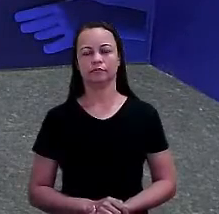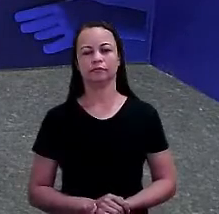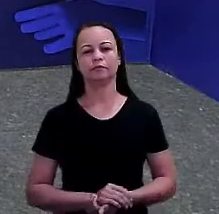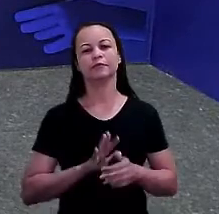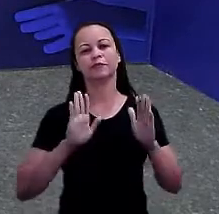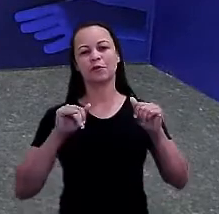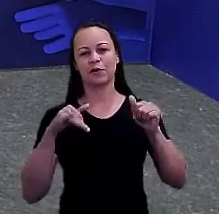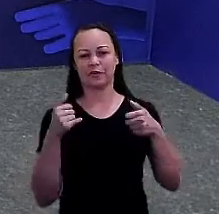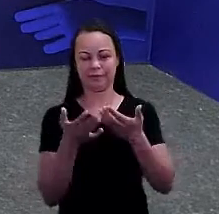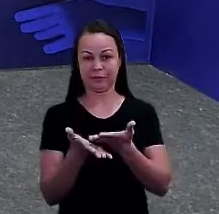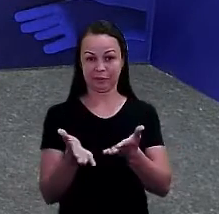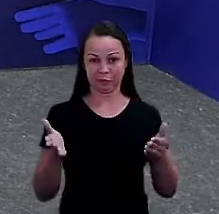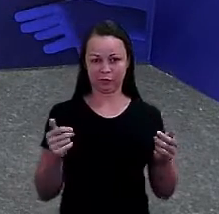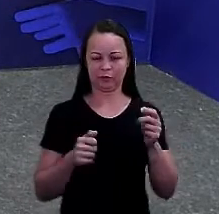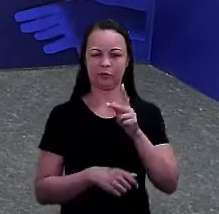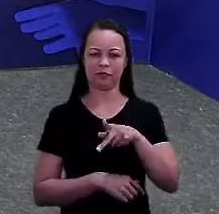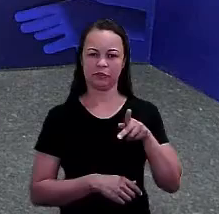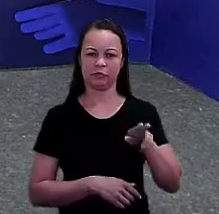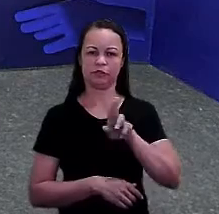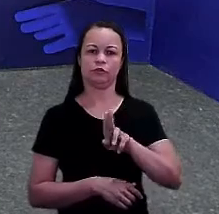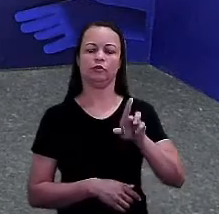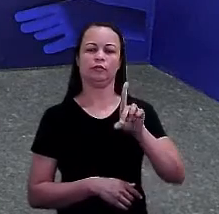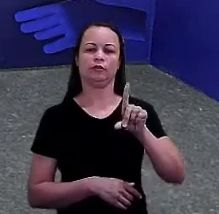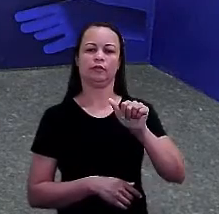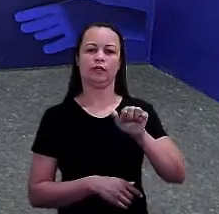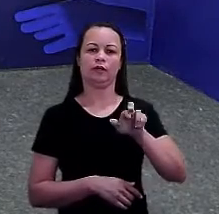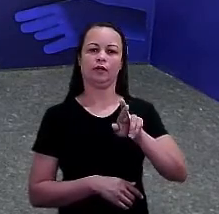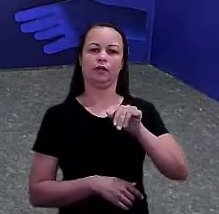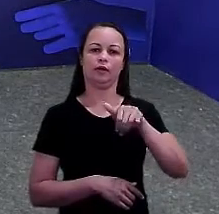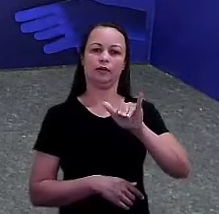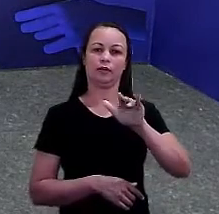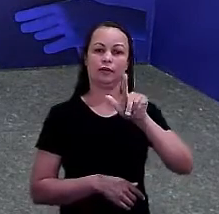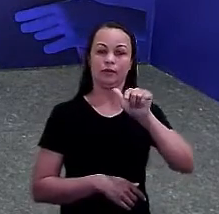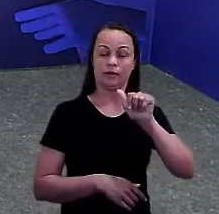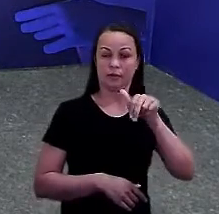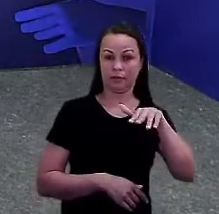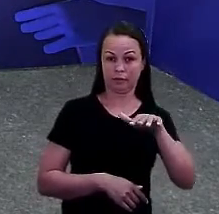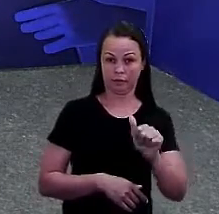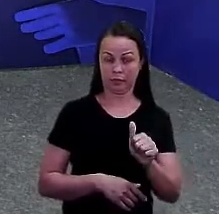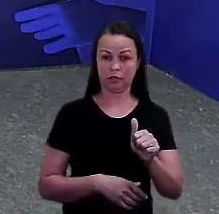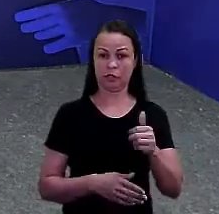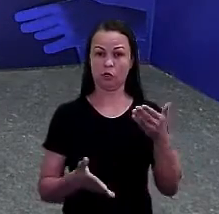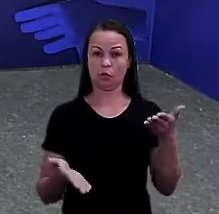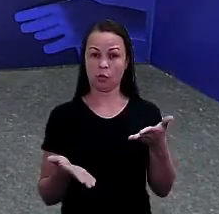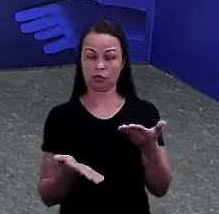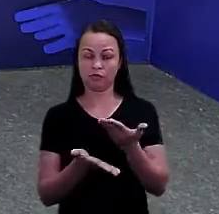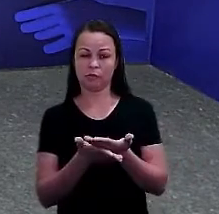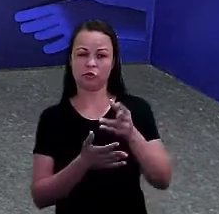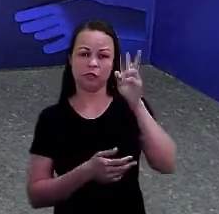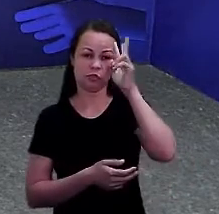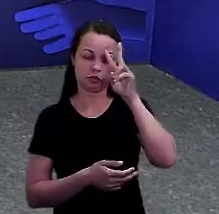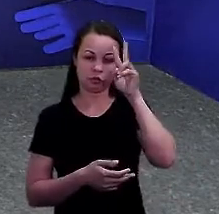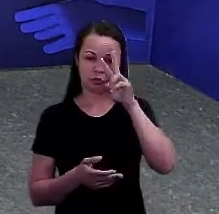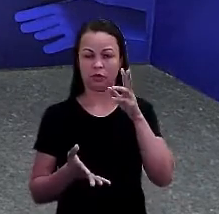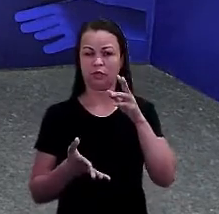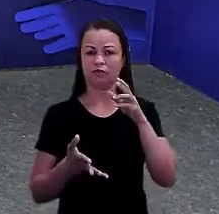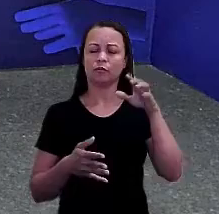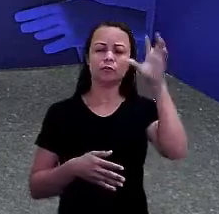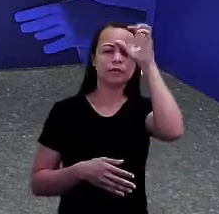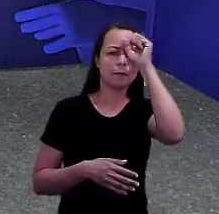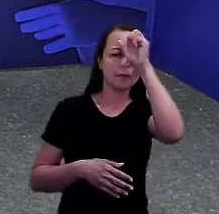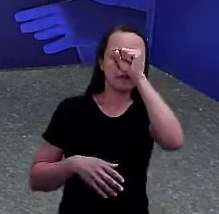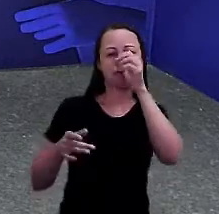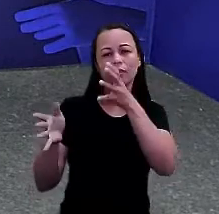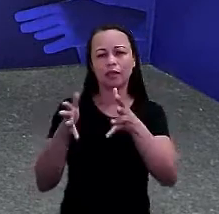Olá para todos, sou a professora Darilane e hoje vamos estudar a história, ou melhor, vamos compreender os marcos da memória, o que são e